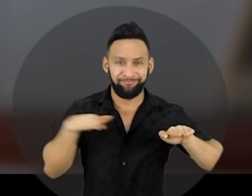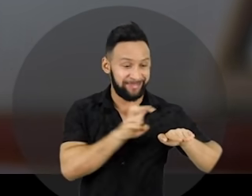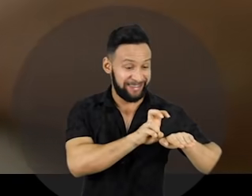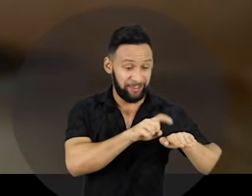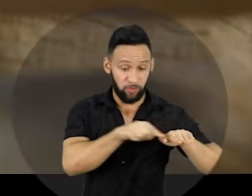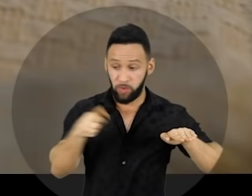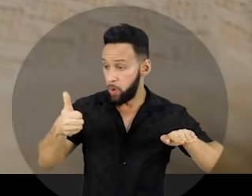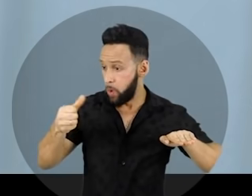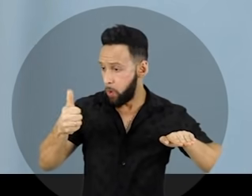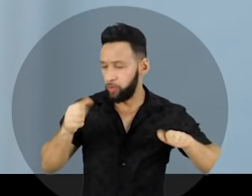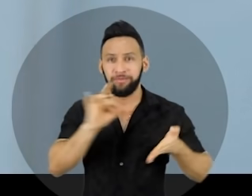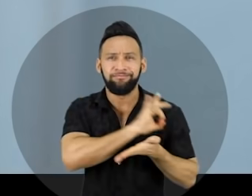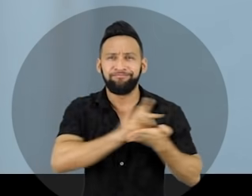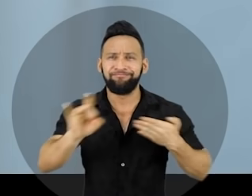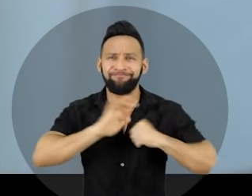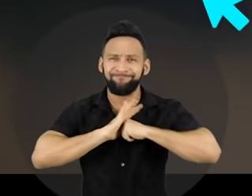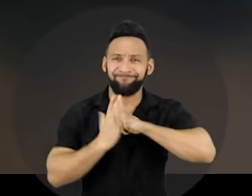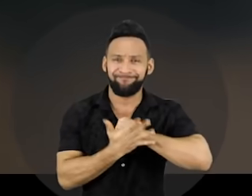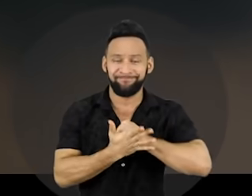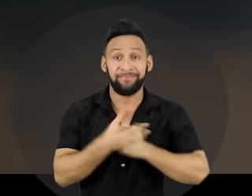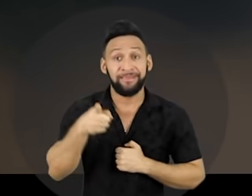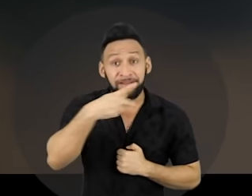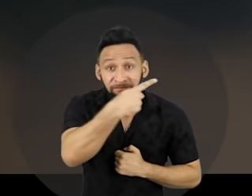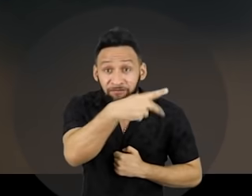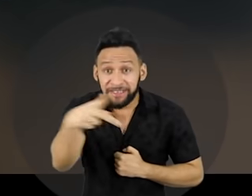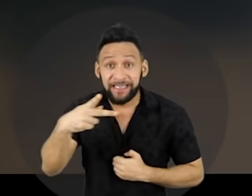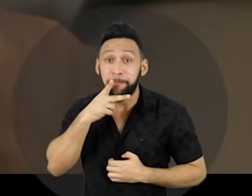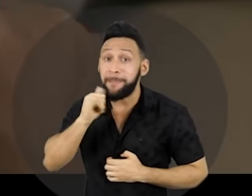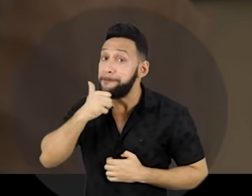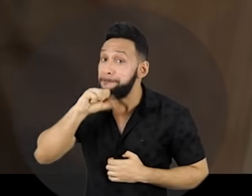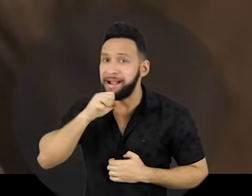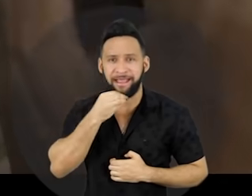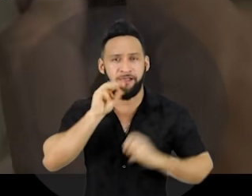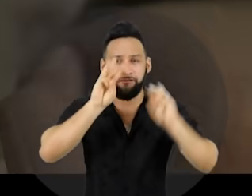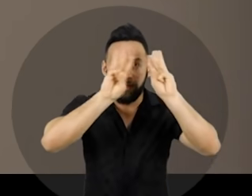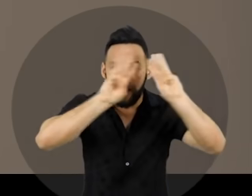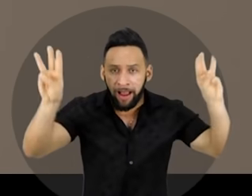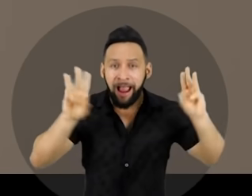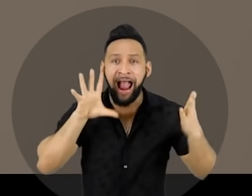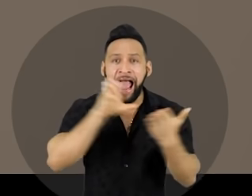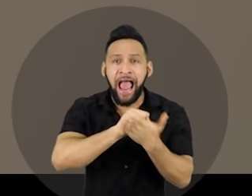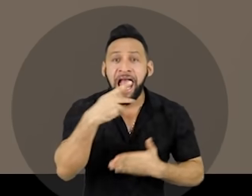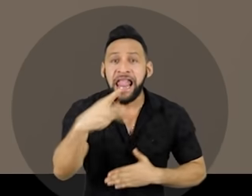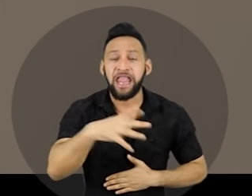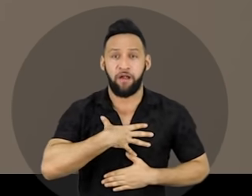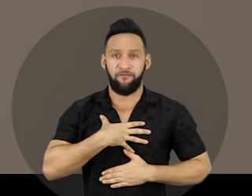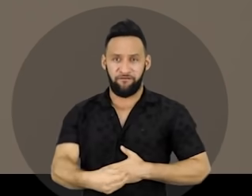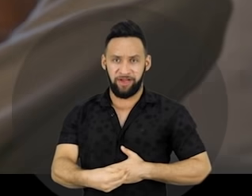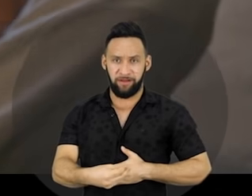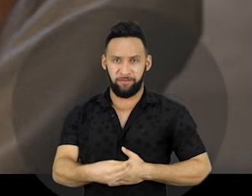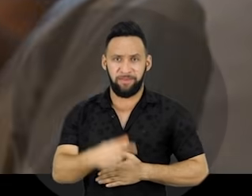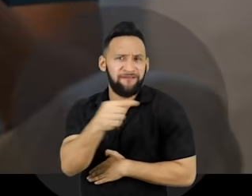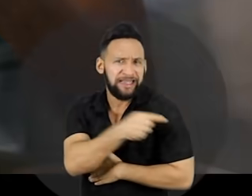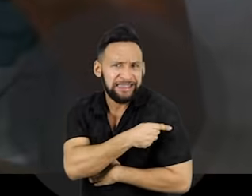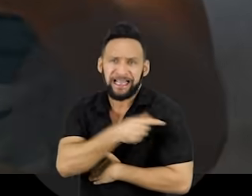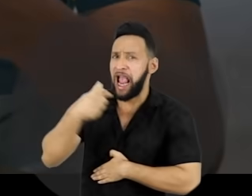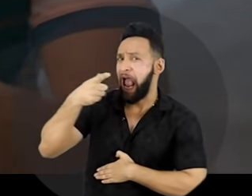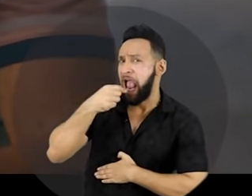anos, contra a Covid. Acesse o Saúde Digital e faça o cadastro do seu filho. As vacinas sempre